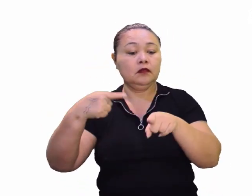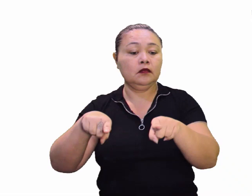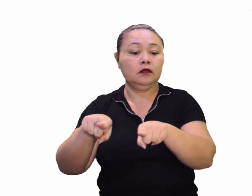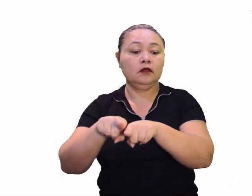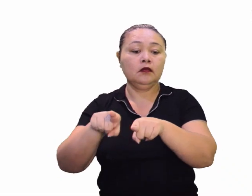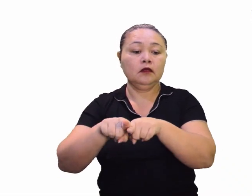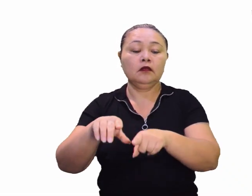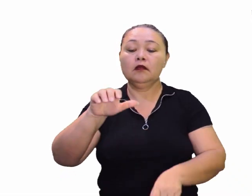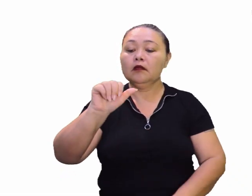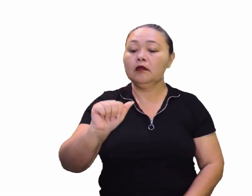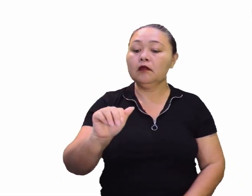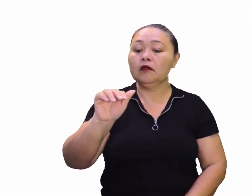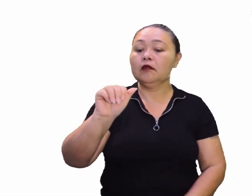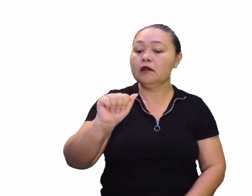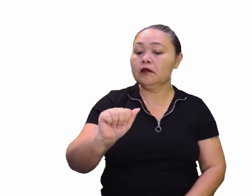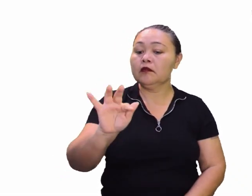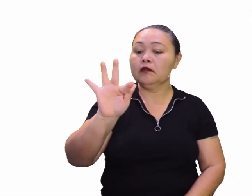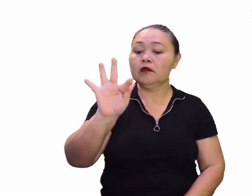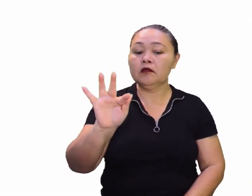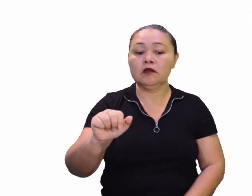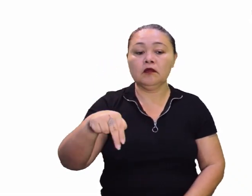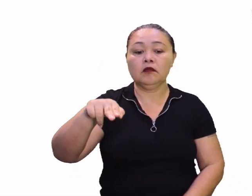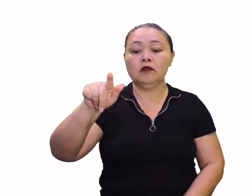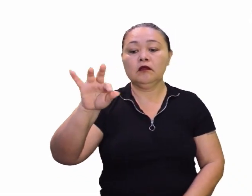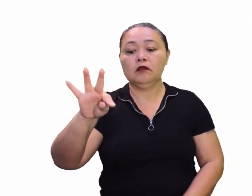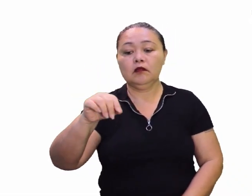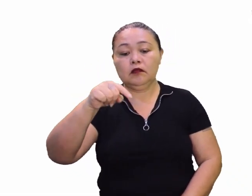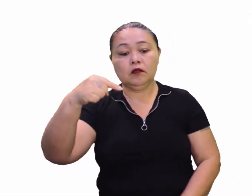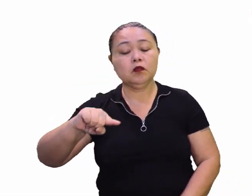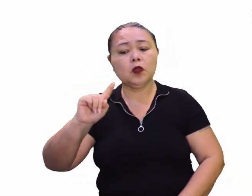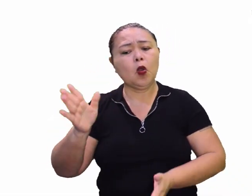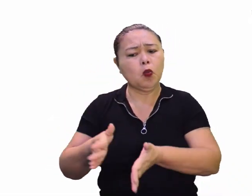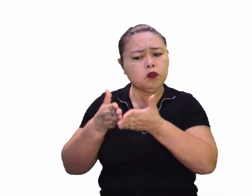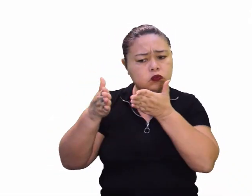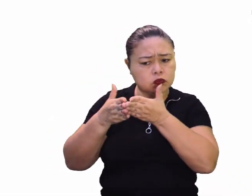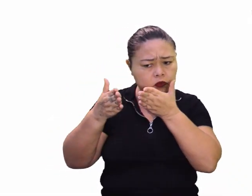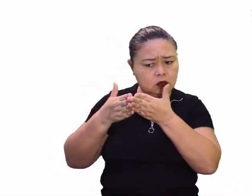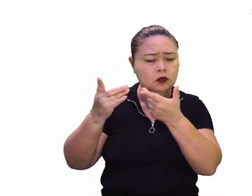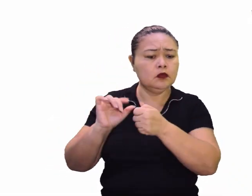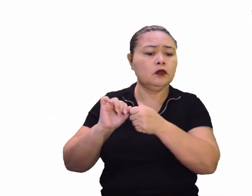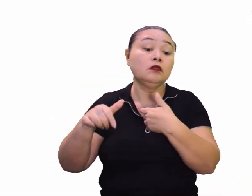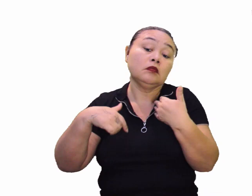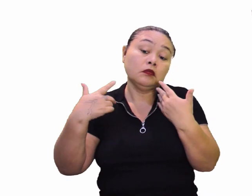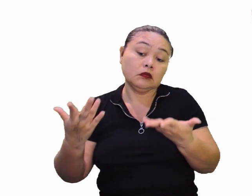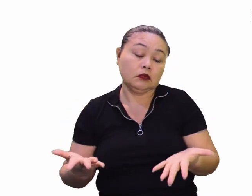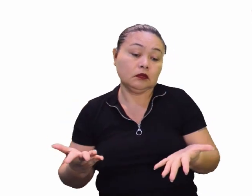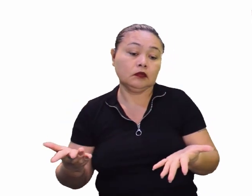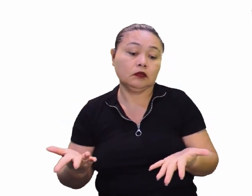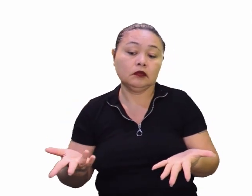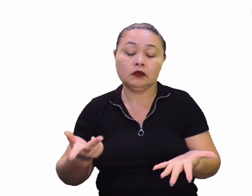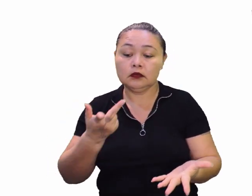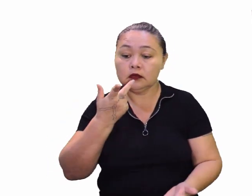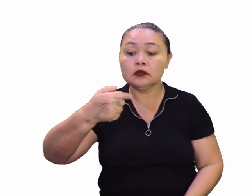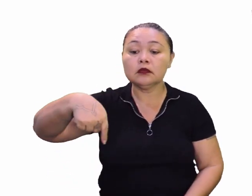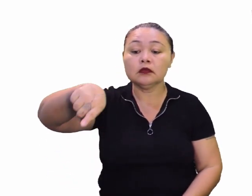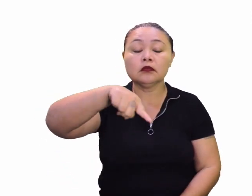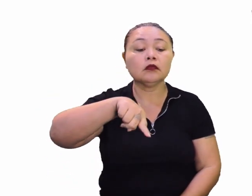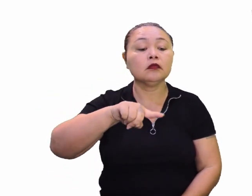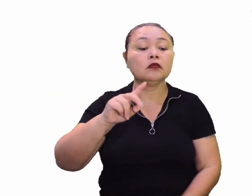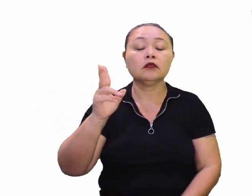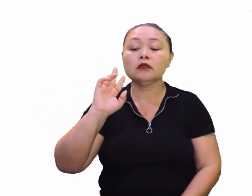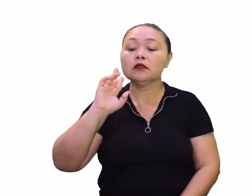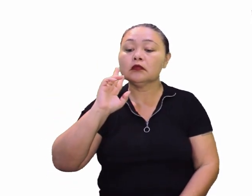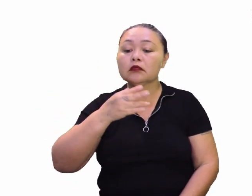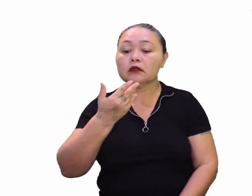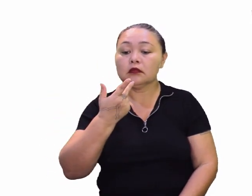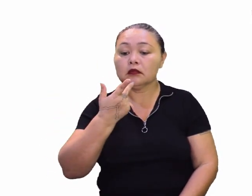também o Afeganistão, muito pobre. Muito pobre. Muito pobre. Beleza? Obviamente que nossos queridos alunos